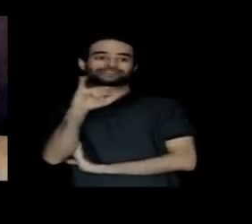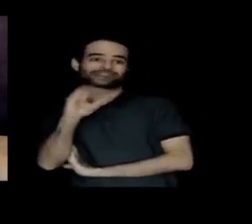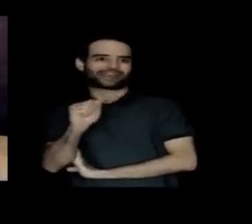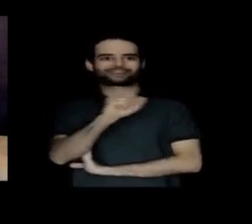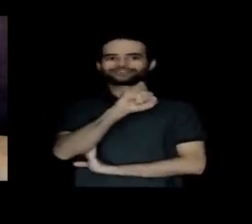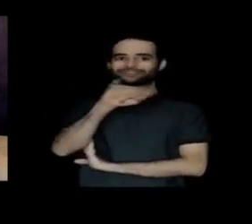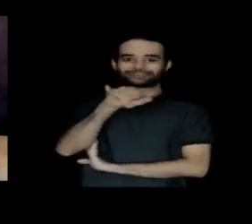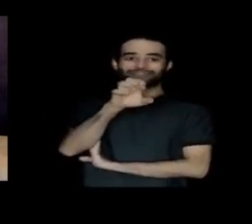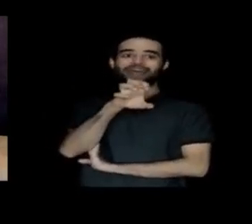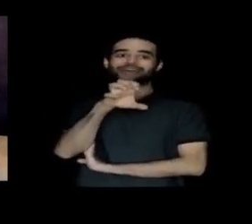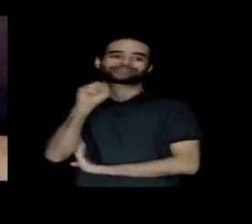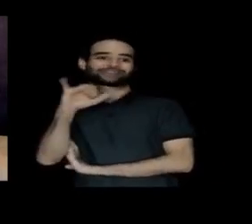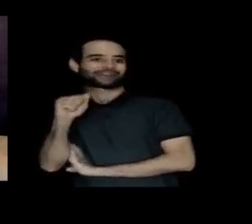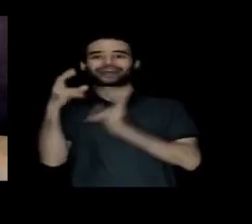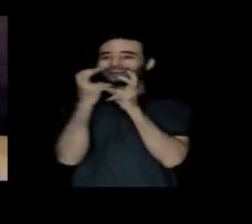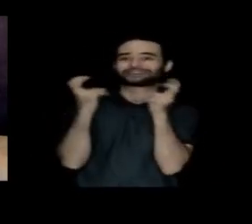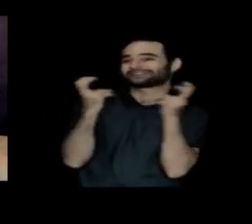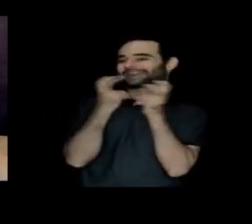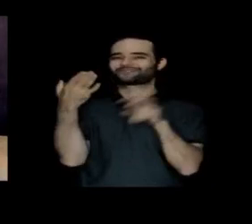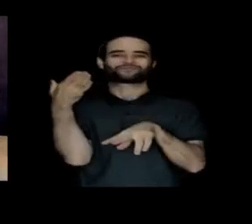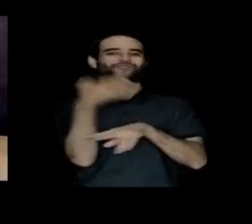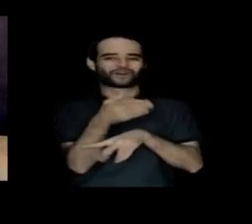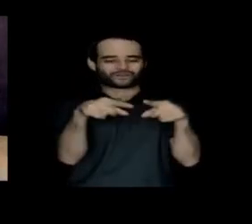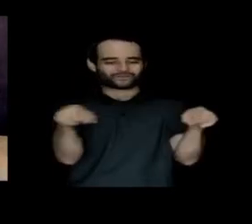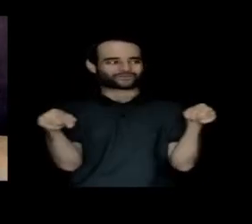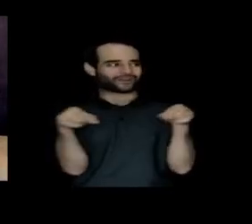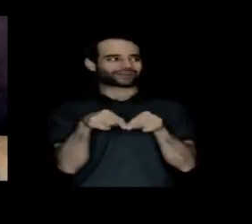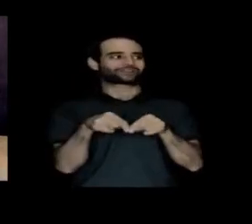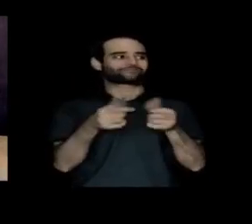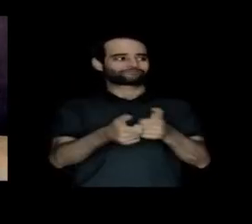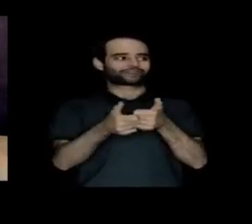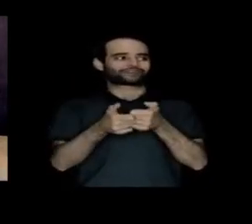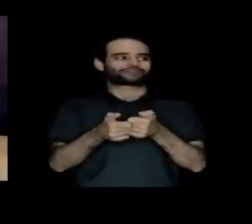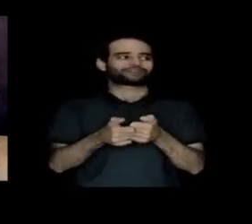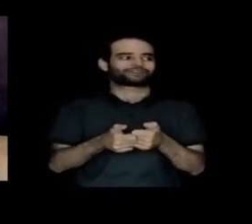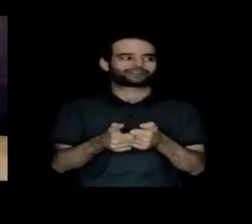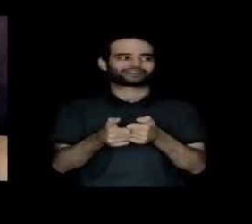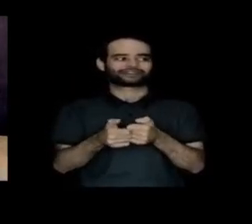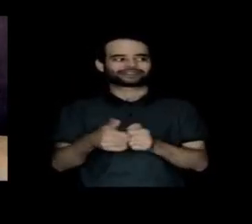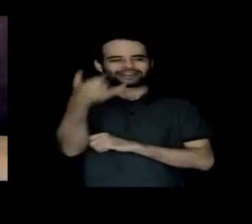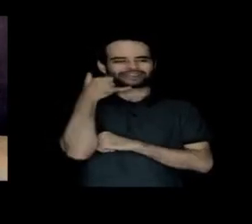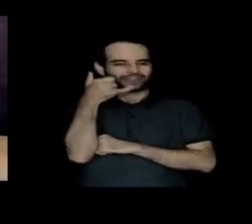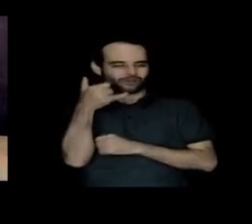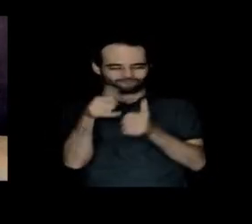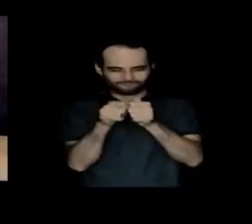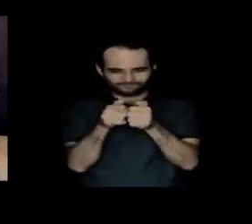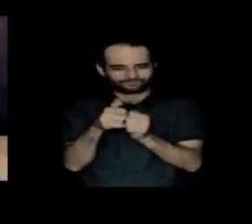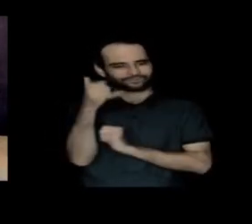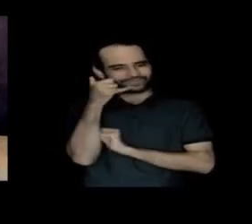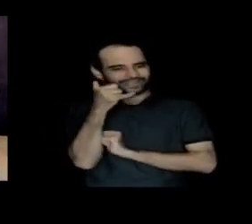de Jéssica. A Jéssica, Jéssica! E correu no quarto dela, pegou o celular